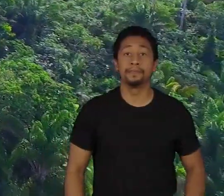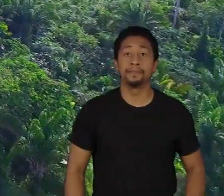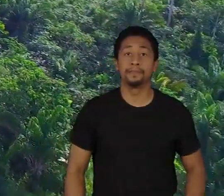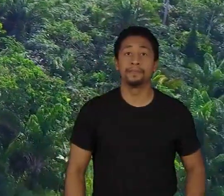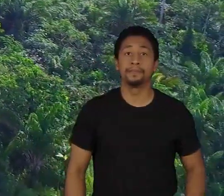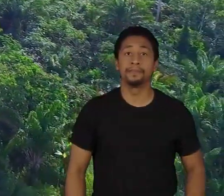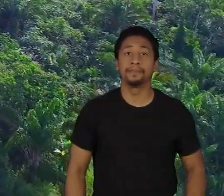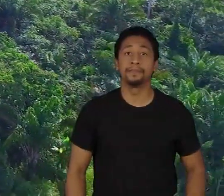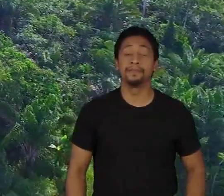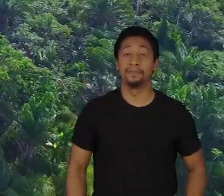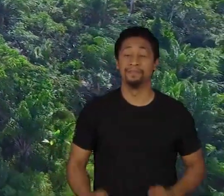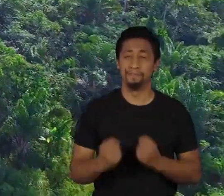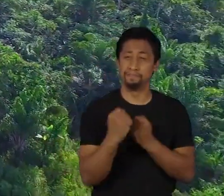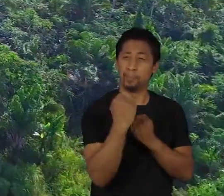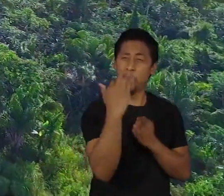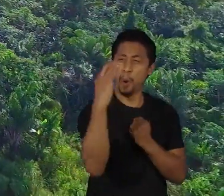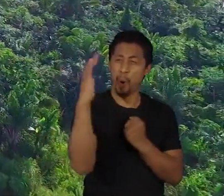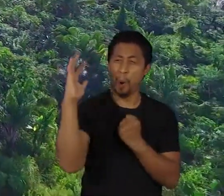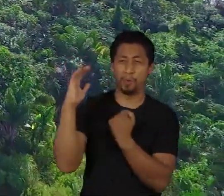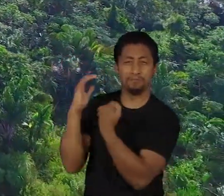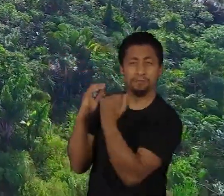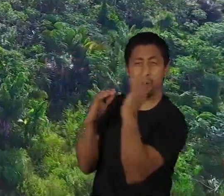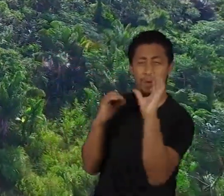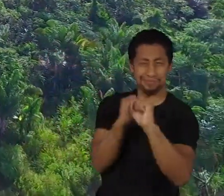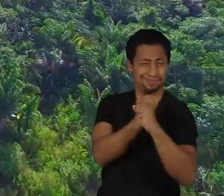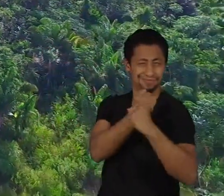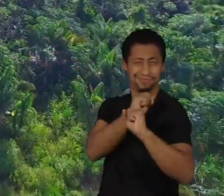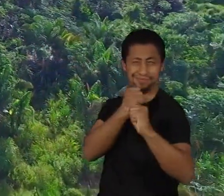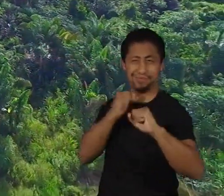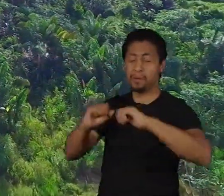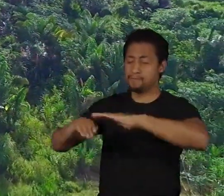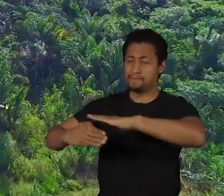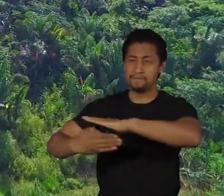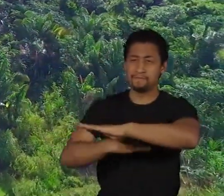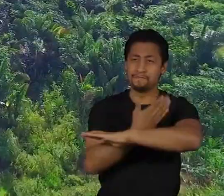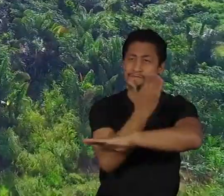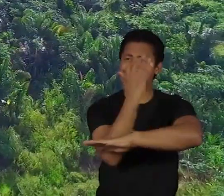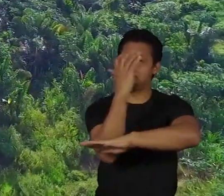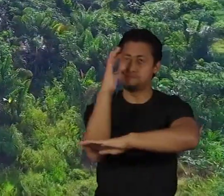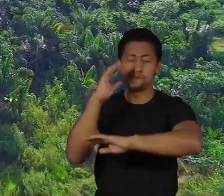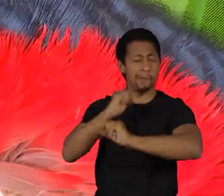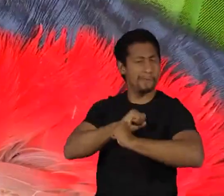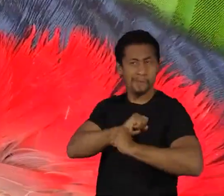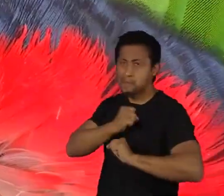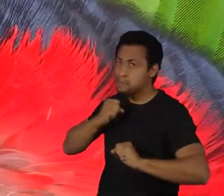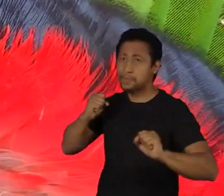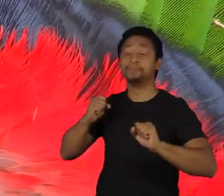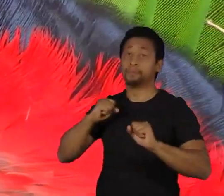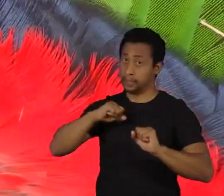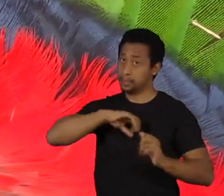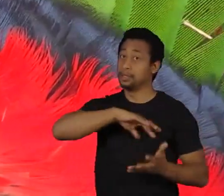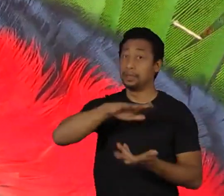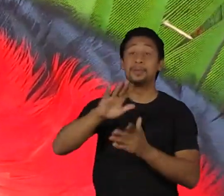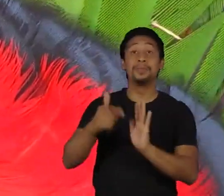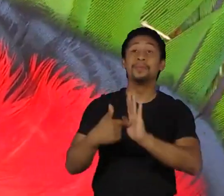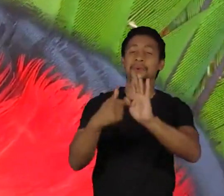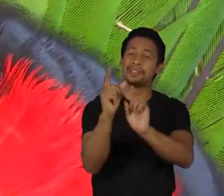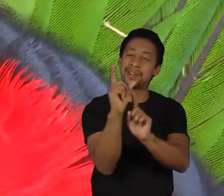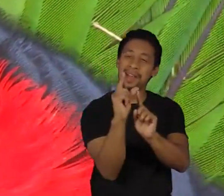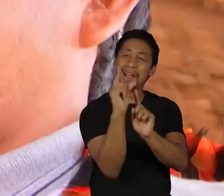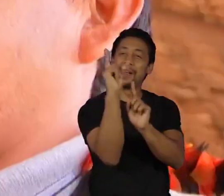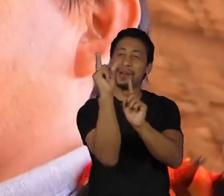O gigantismo da floresta, com a maior biodiversidade da Terra, preserva um tesouro delicado, a arte plumária